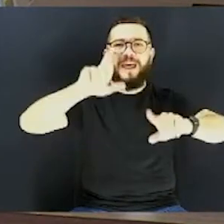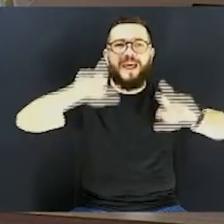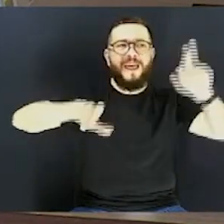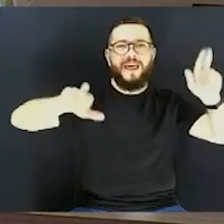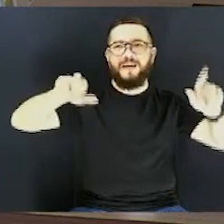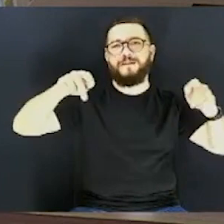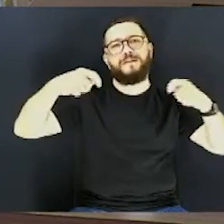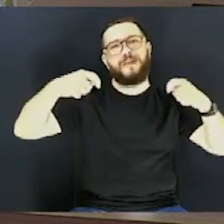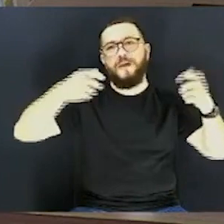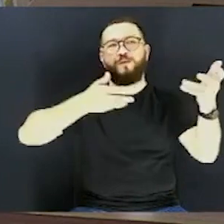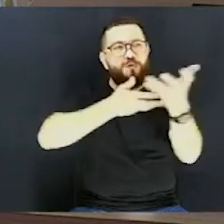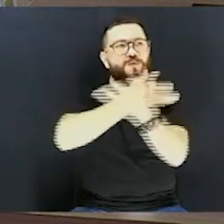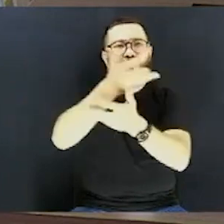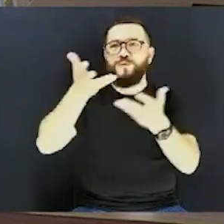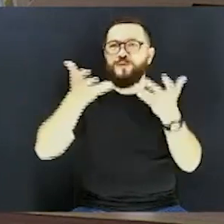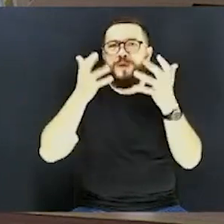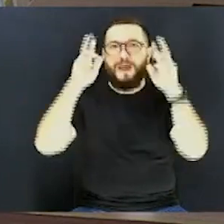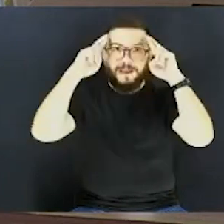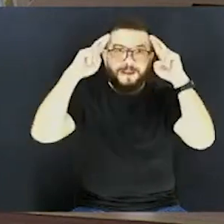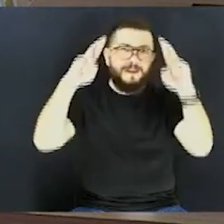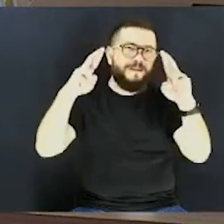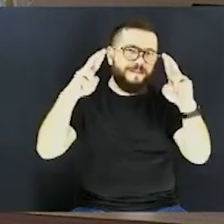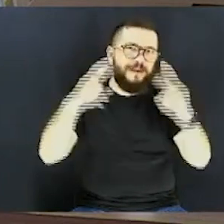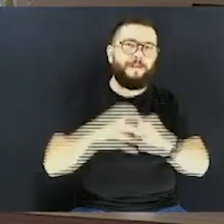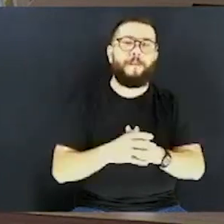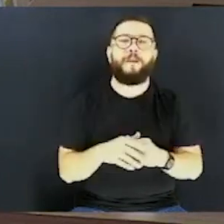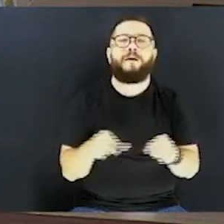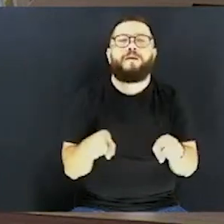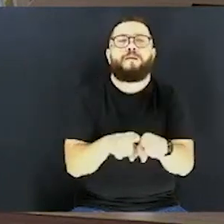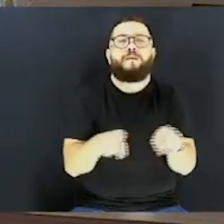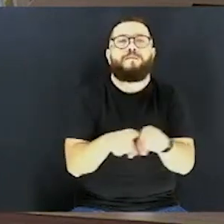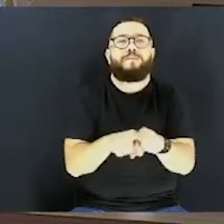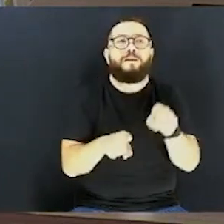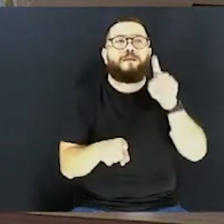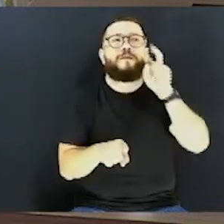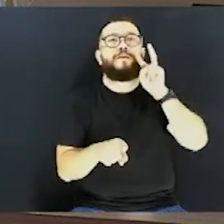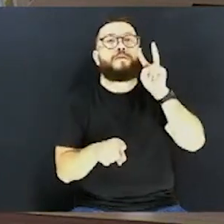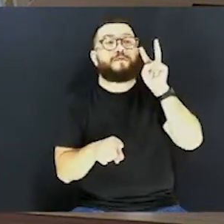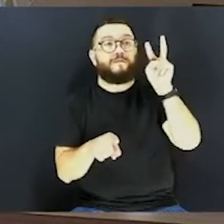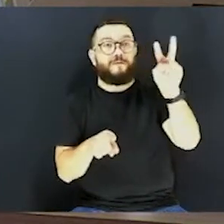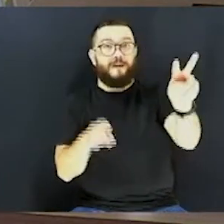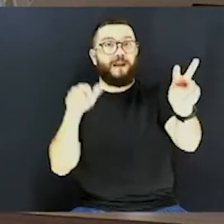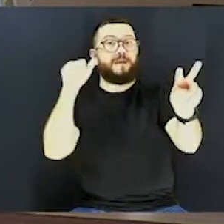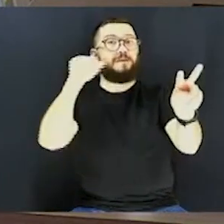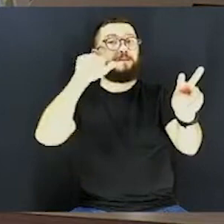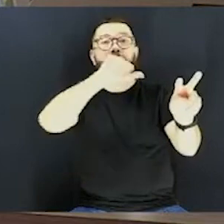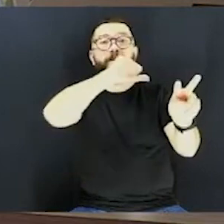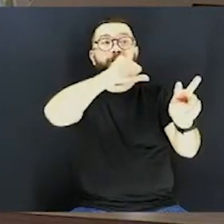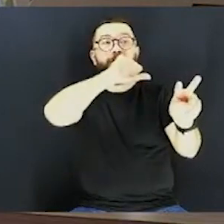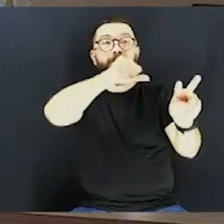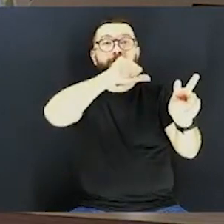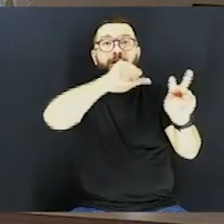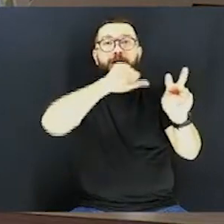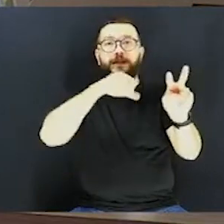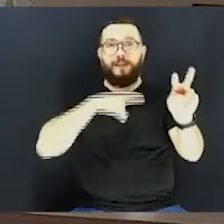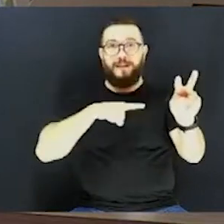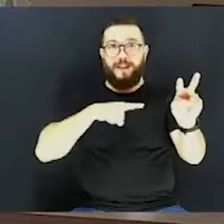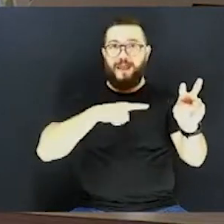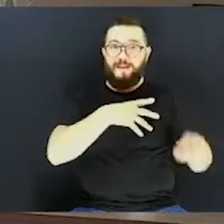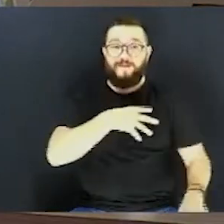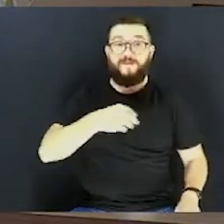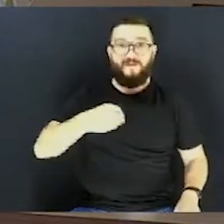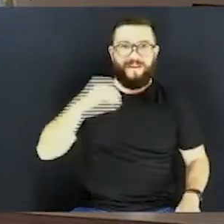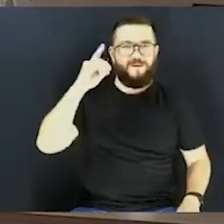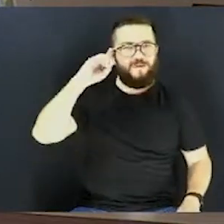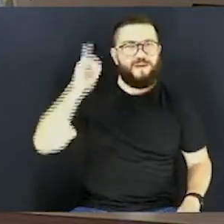quero destacar uma luta que eu tenho visto, especialmente das mães de crianças com deficiência, com relação a aumentar o